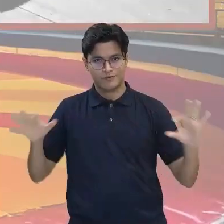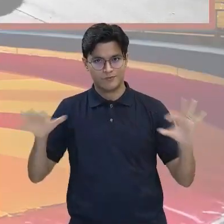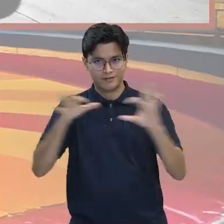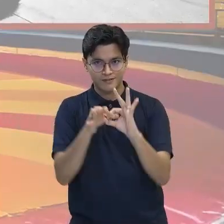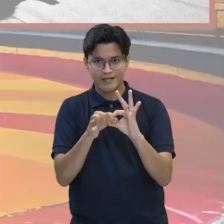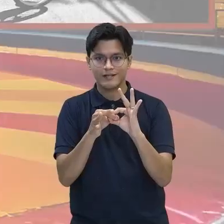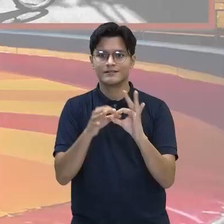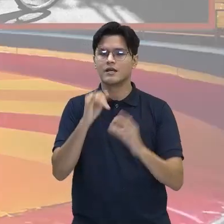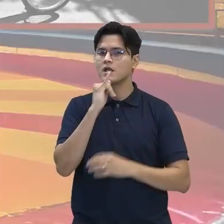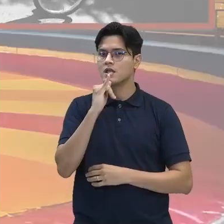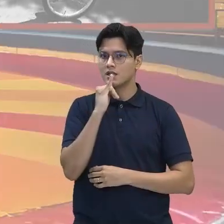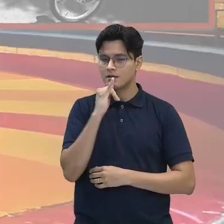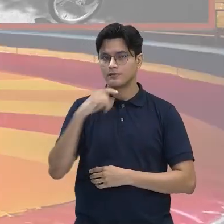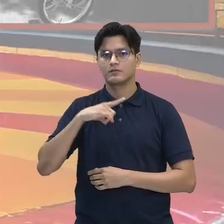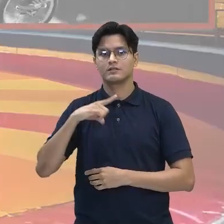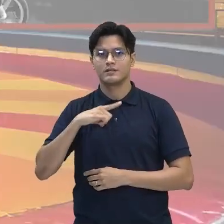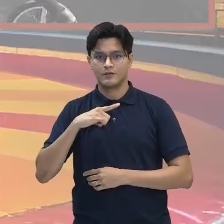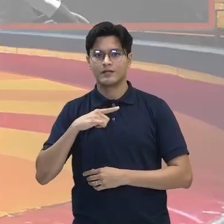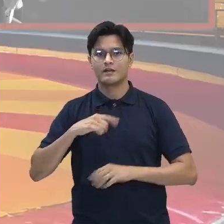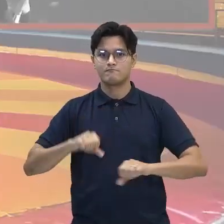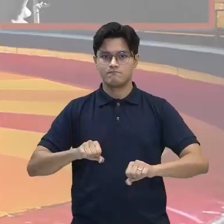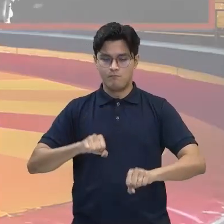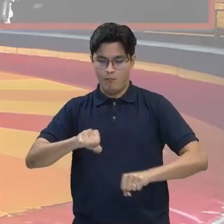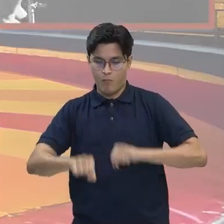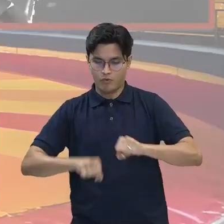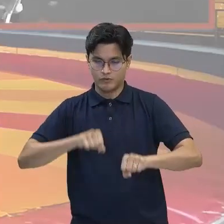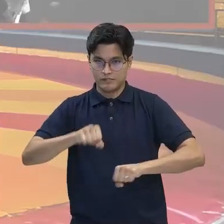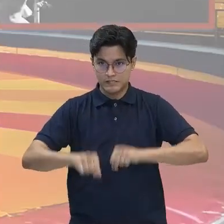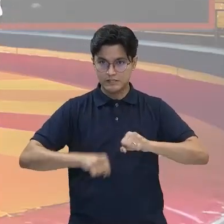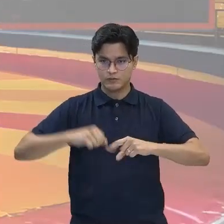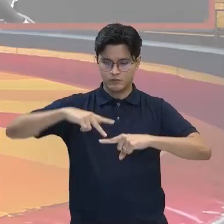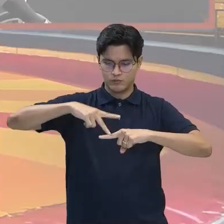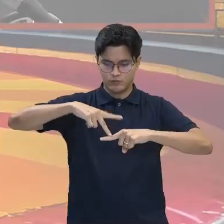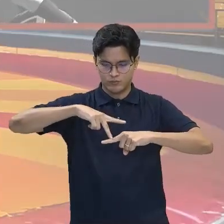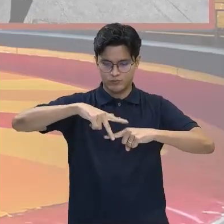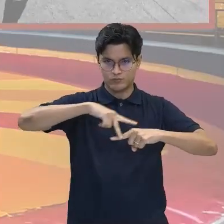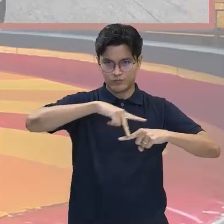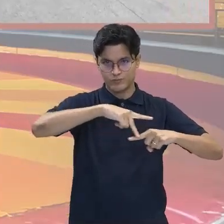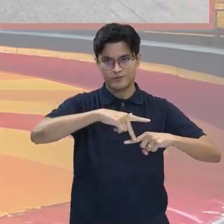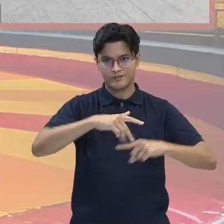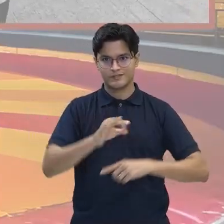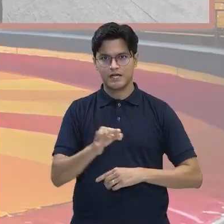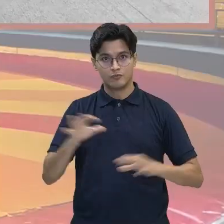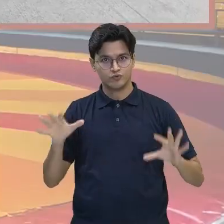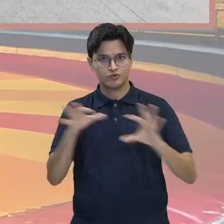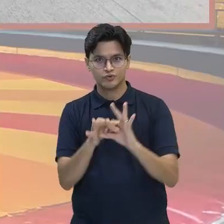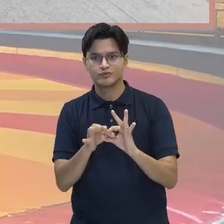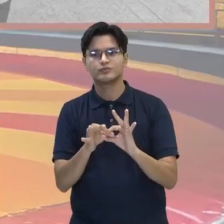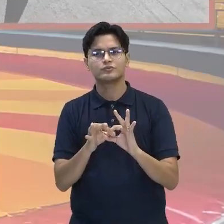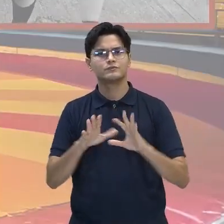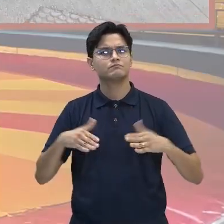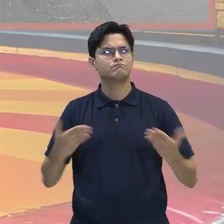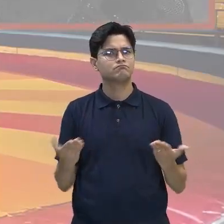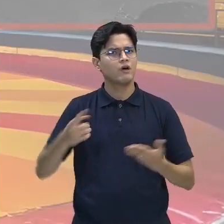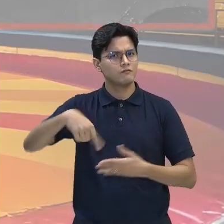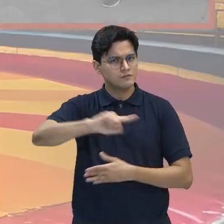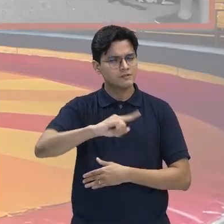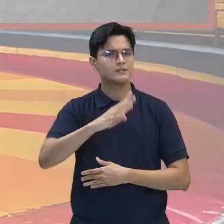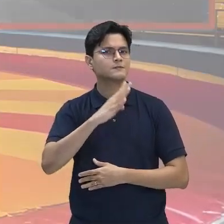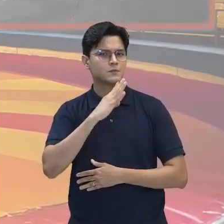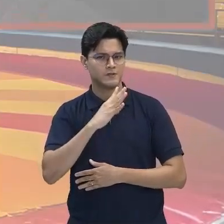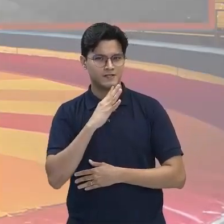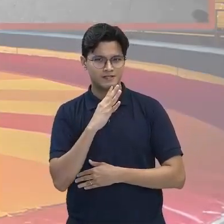do monociclo. Isso mesmo. Bem interessante, né? E aí, gostaram de conhecer e de